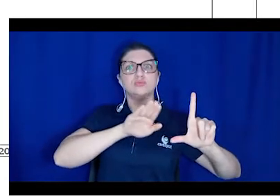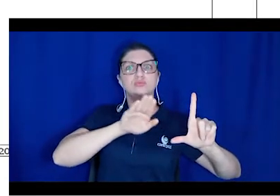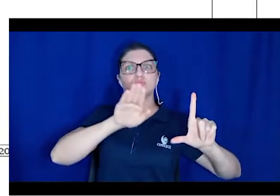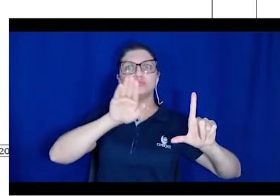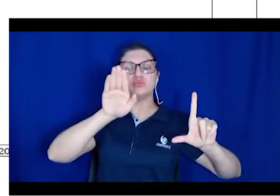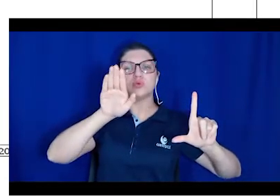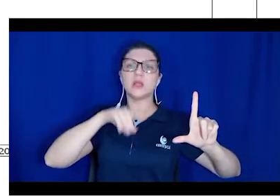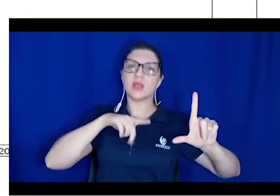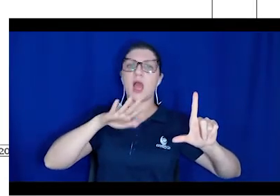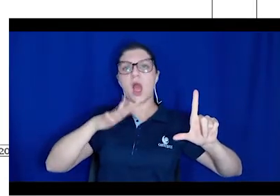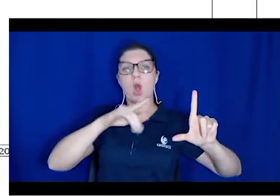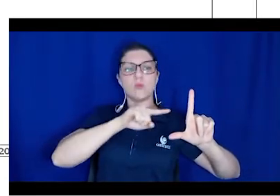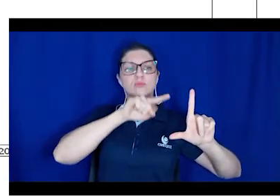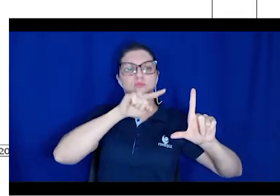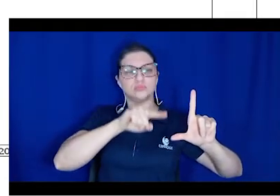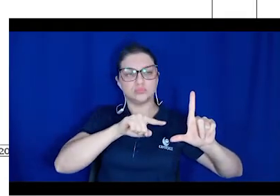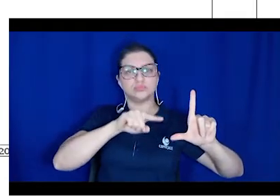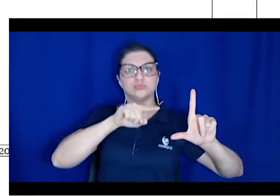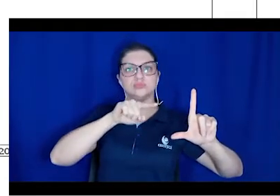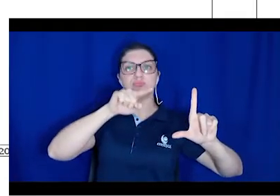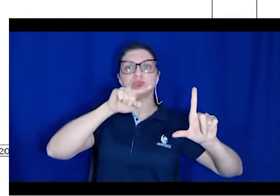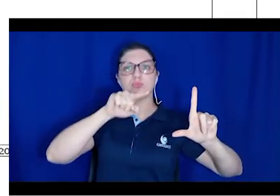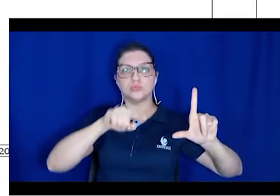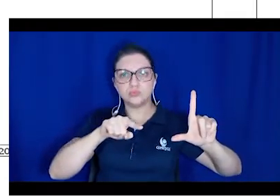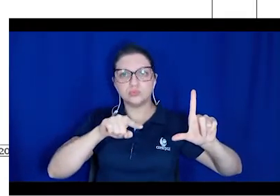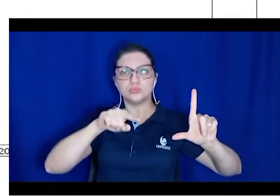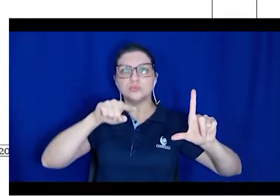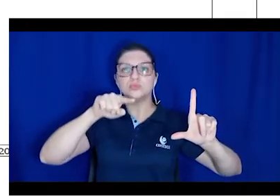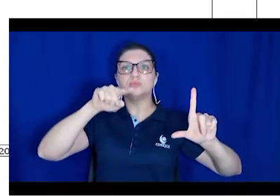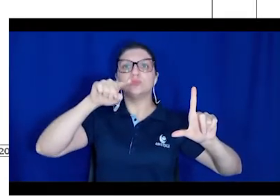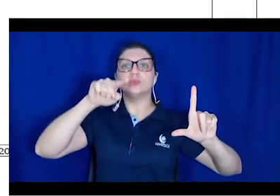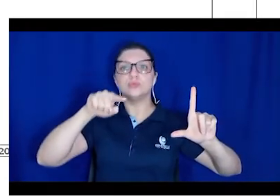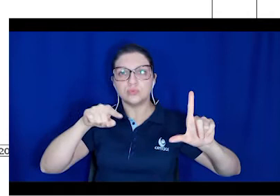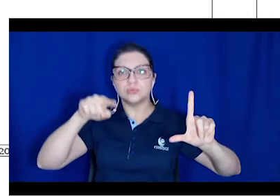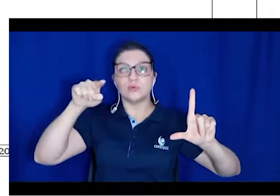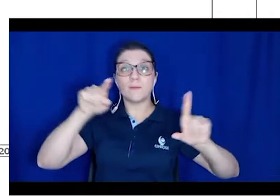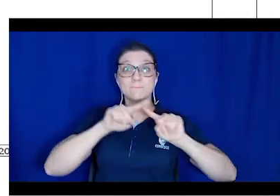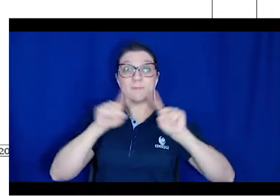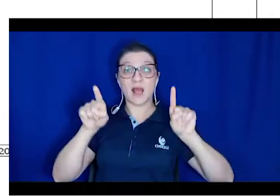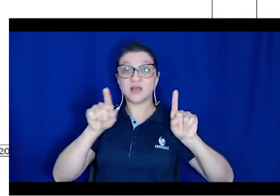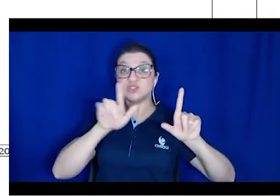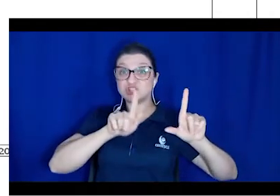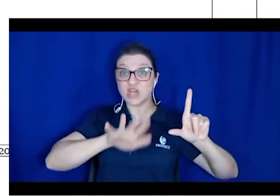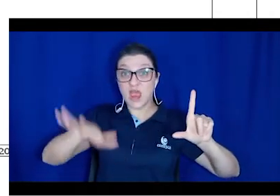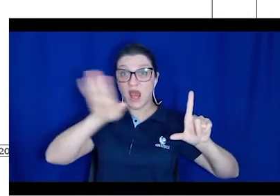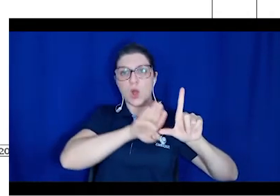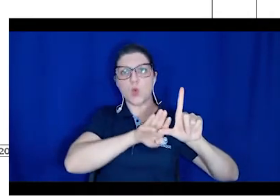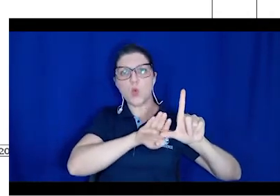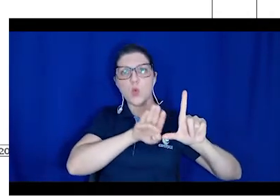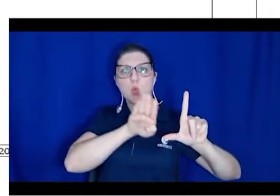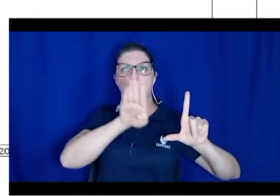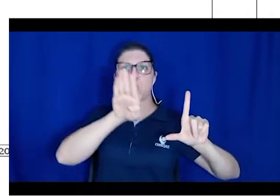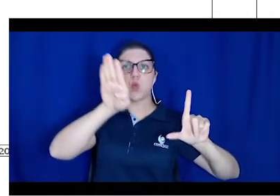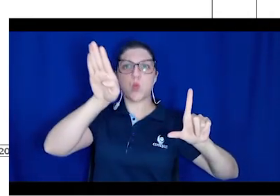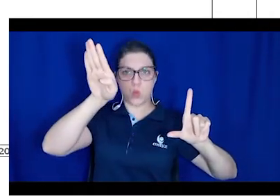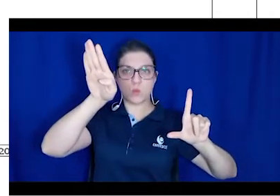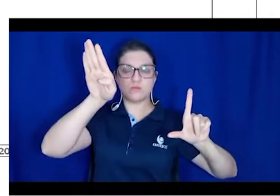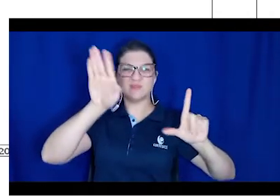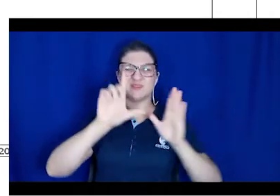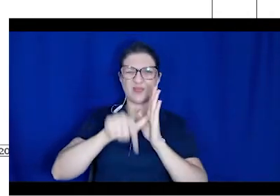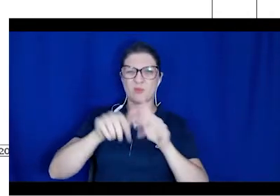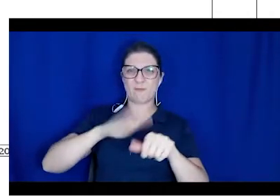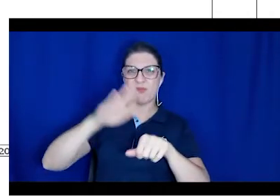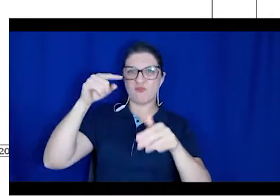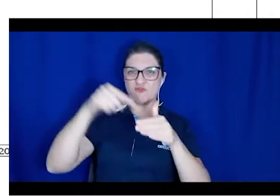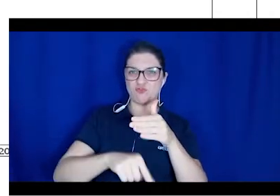quedas. Mas ao longo do trajeto é uma tendência altista. Nós entraremos mais a fundo depois